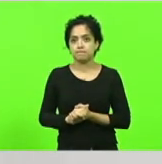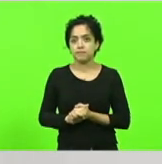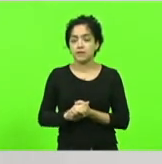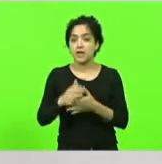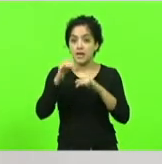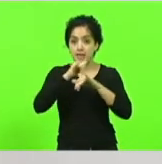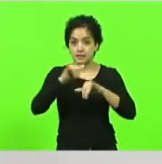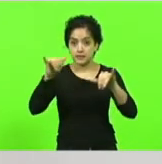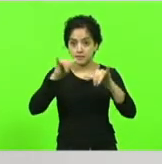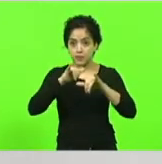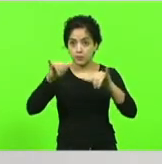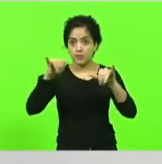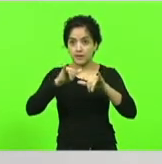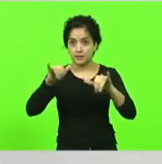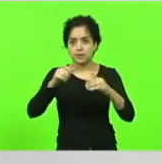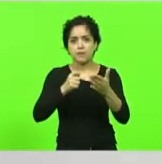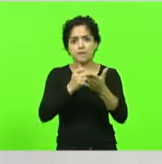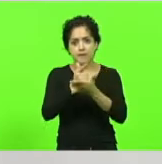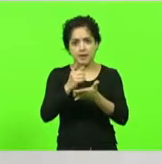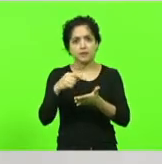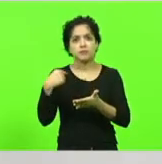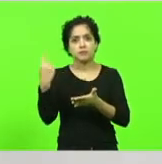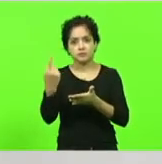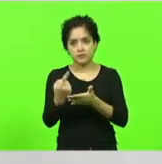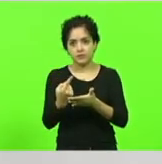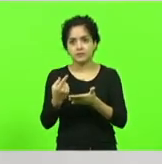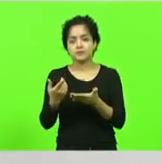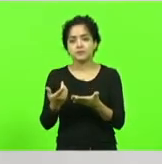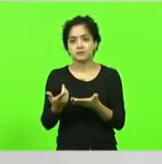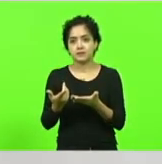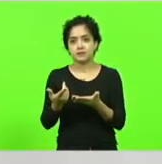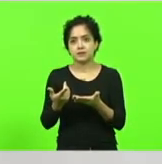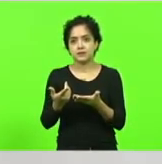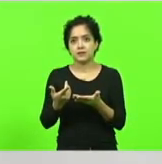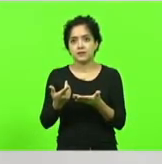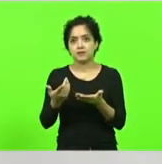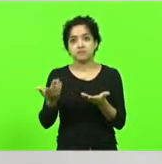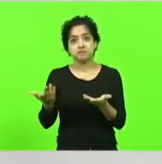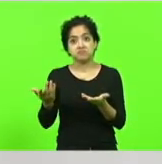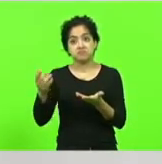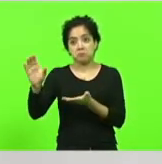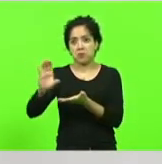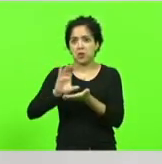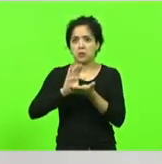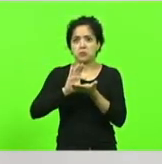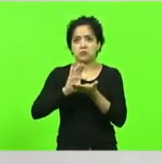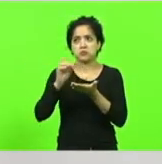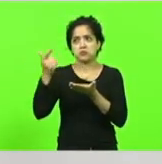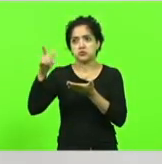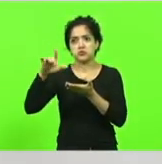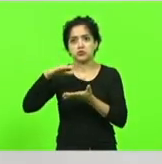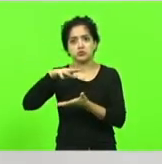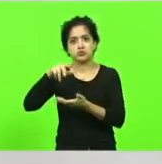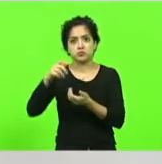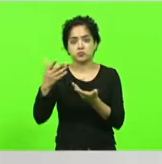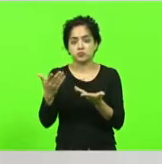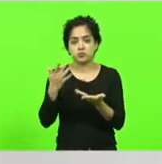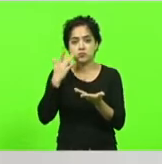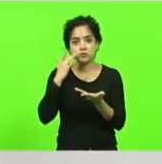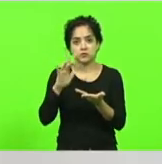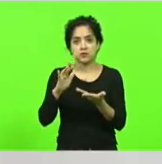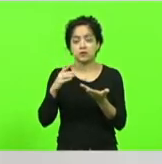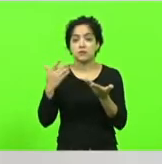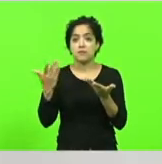Propaganda essa paga por nós catarinenses, a não ser que esteja vindo recursos de outro planeta, mas até então, até onde eu acredito